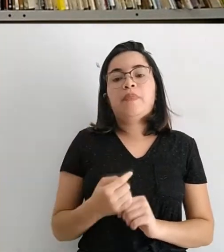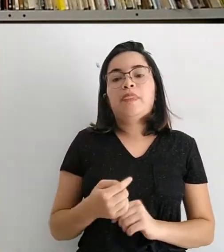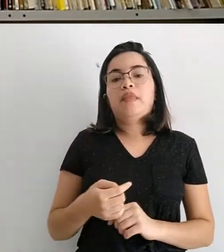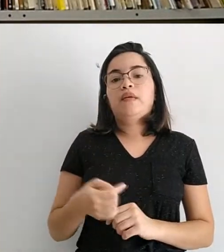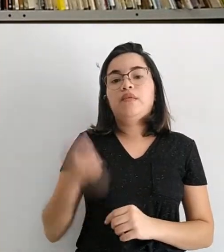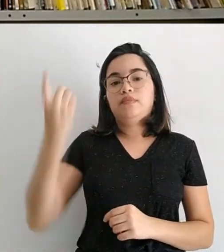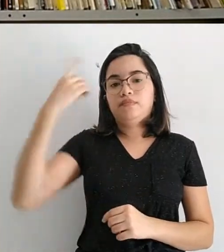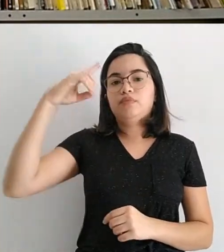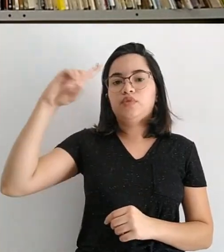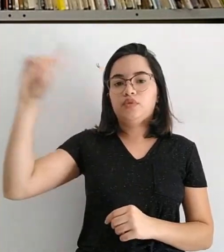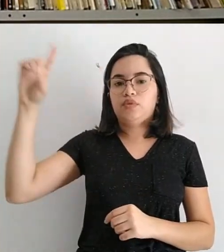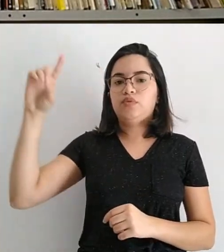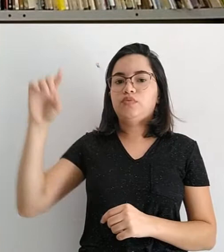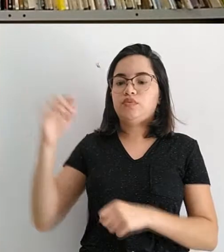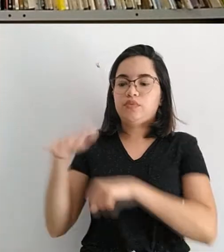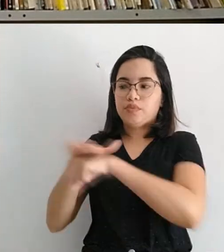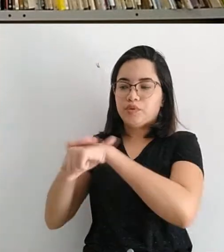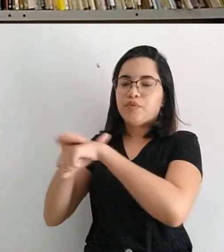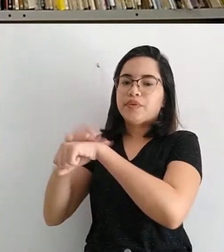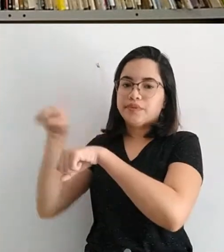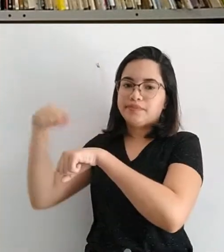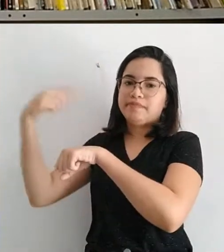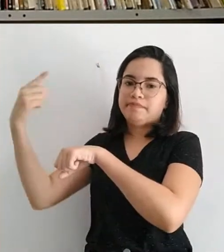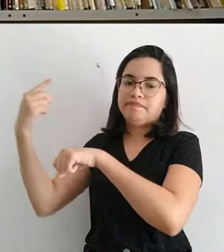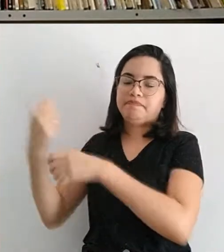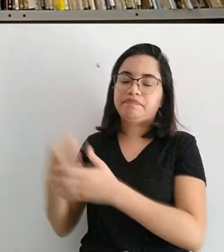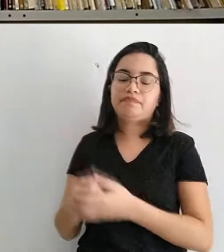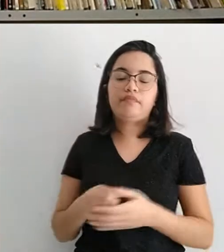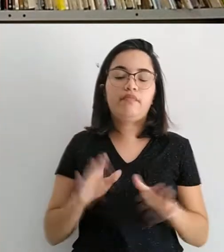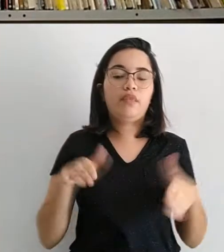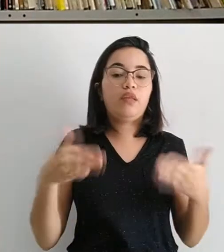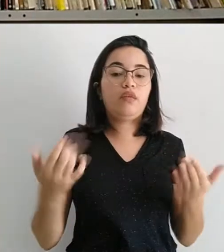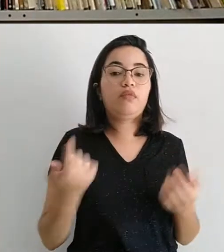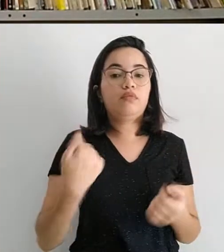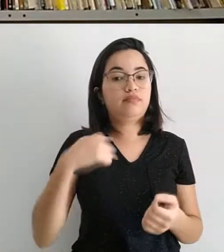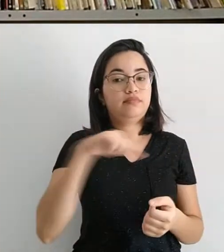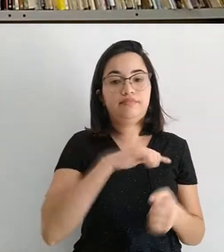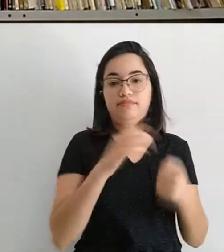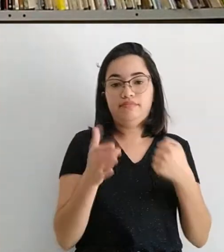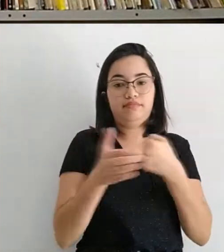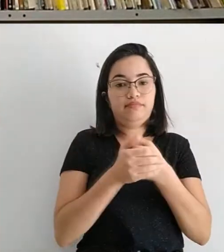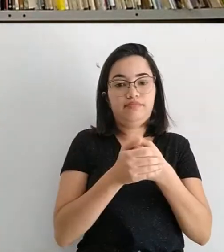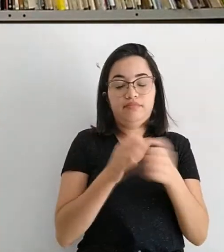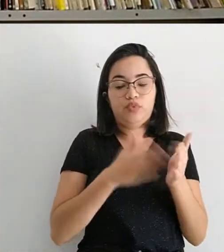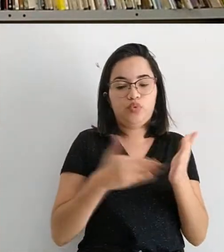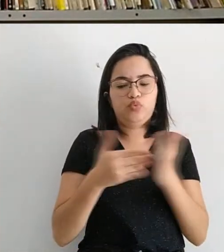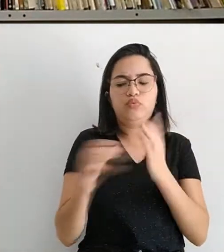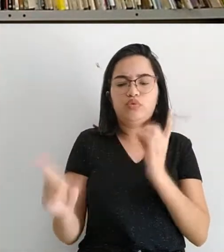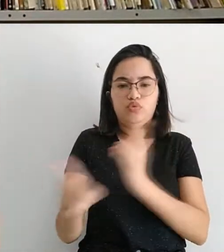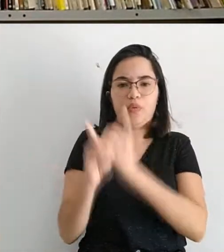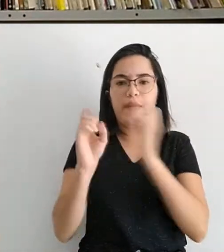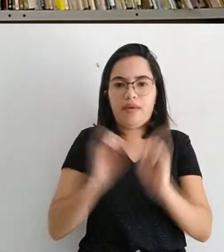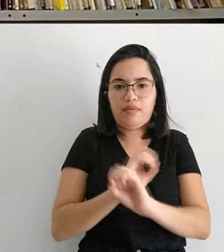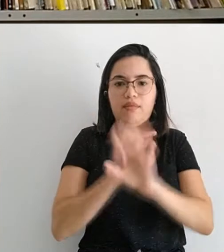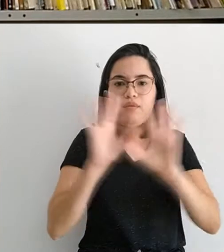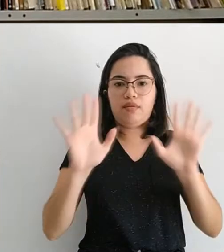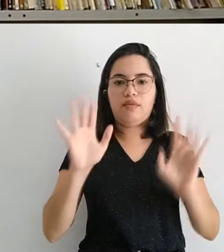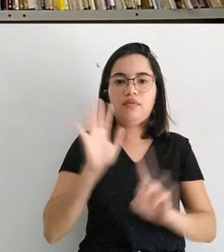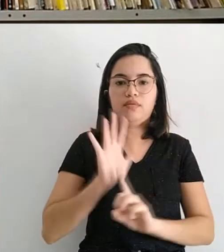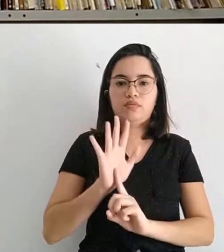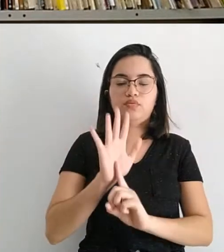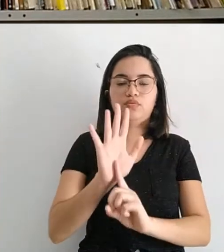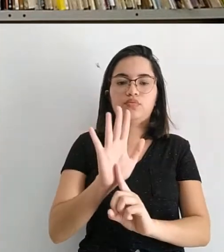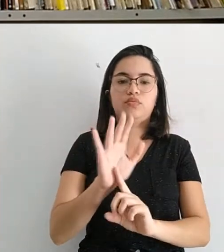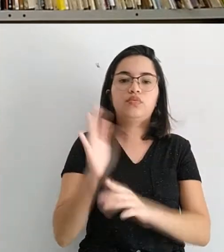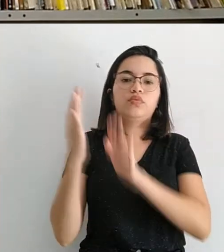de prestar conta. Então, nada está oculto, tudo está descoberto,